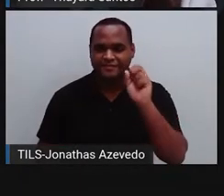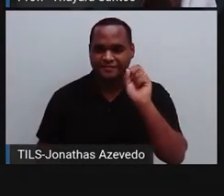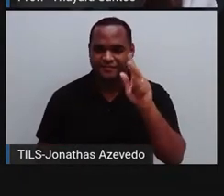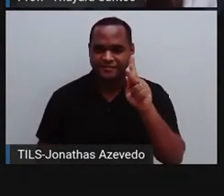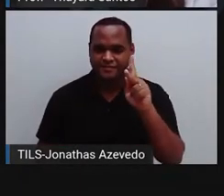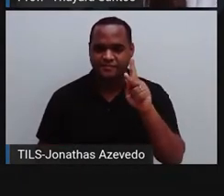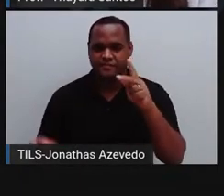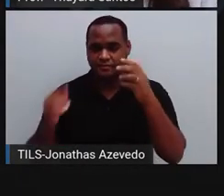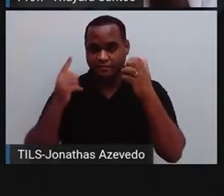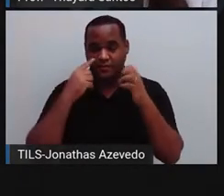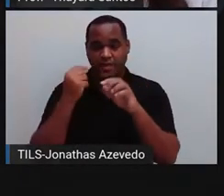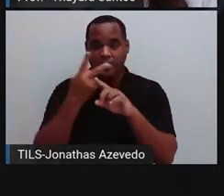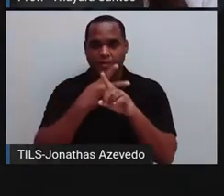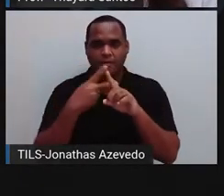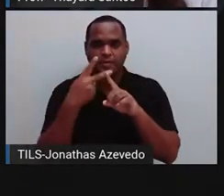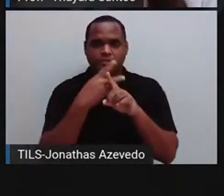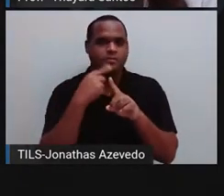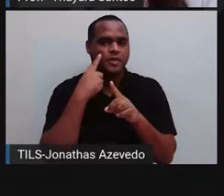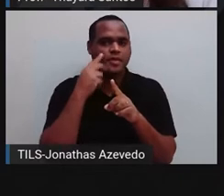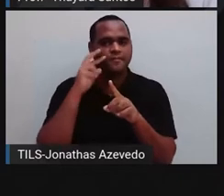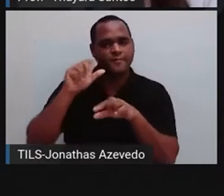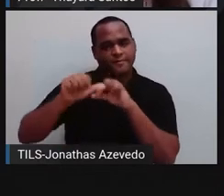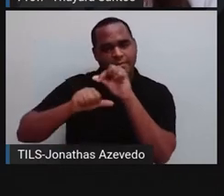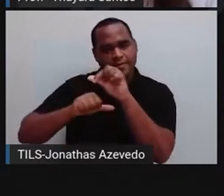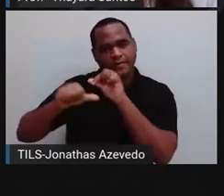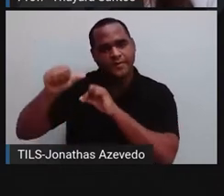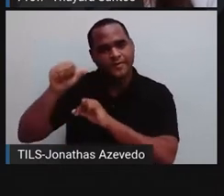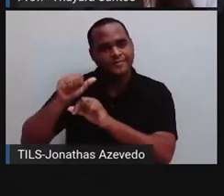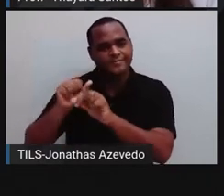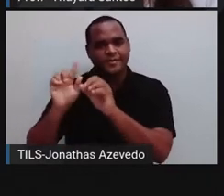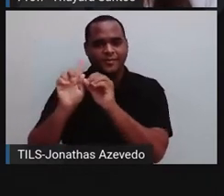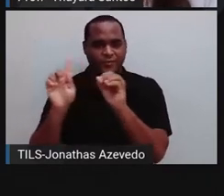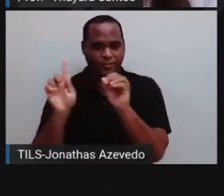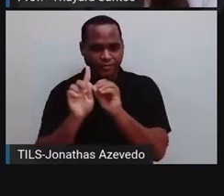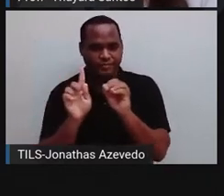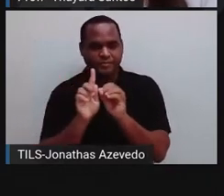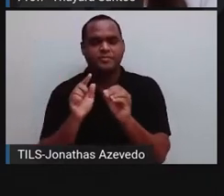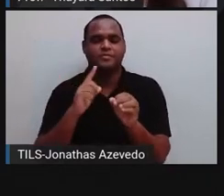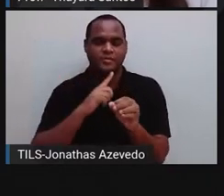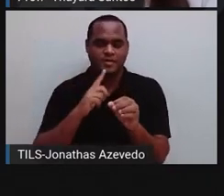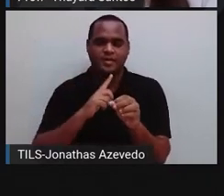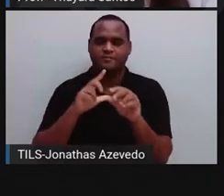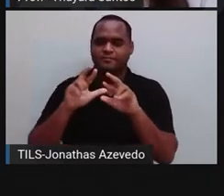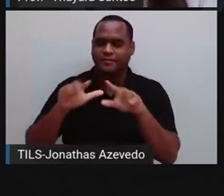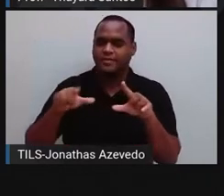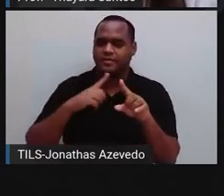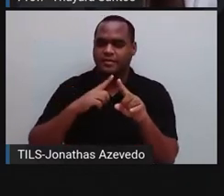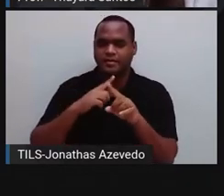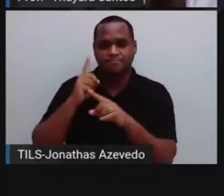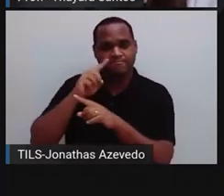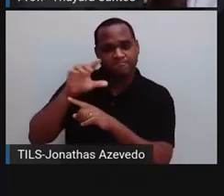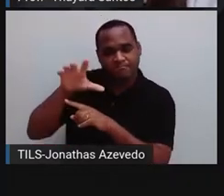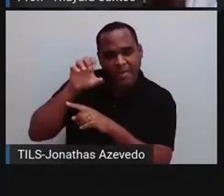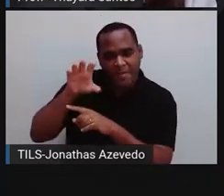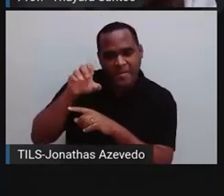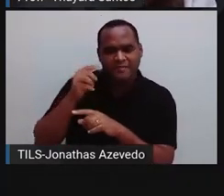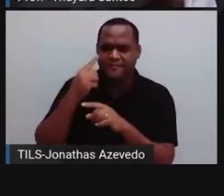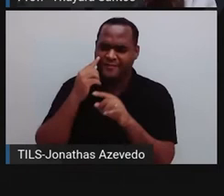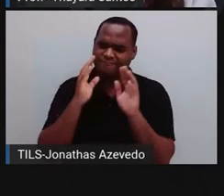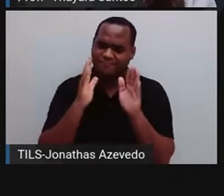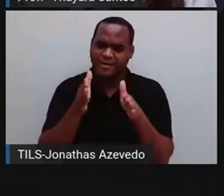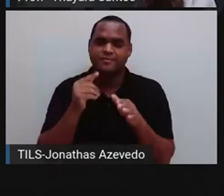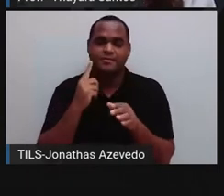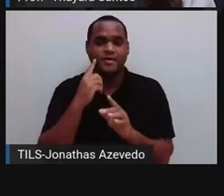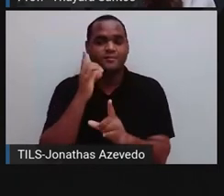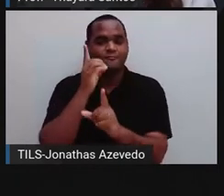Clicando no, procurando aí como transformar Celsius em Fahrenheit ou em Kelvin, ou então apontando a câmera para aquele QR Code que eu coloquei,